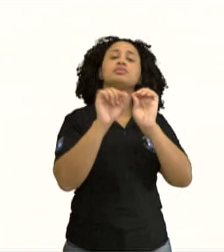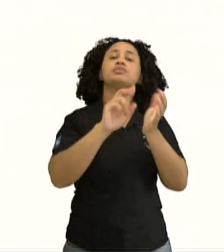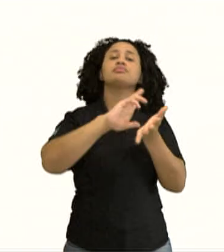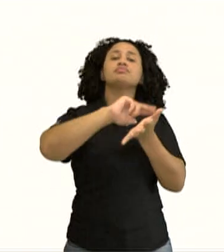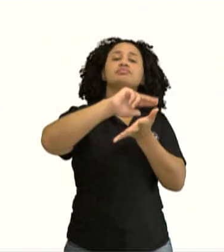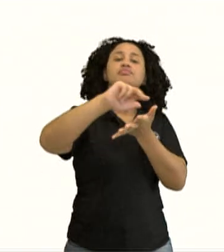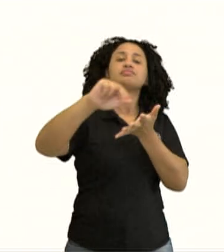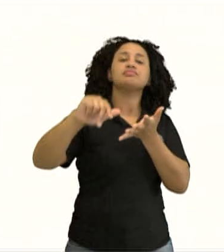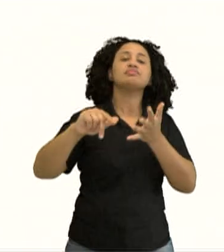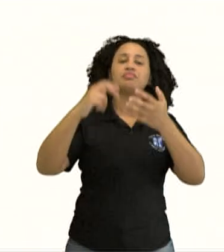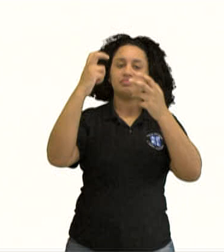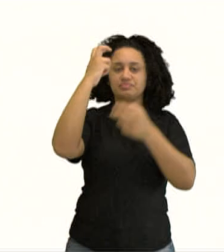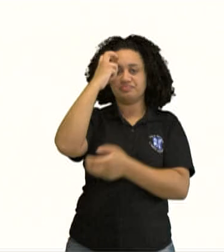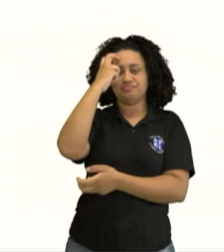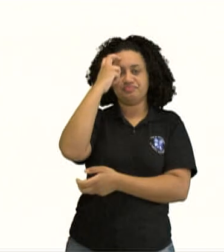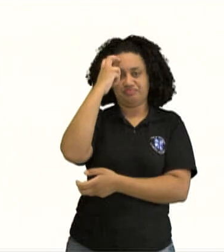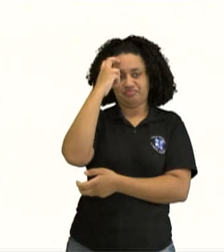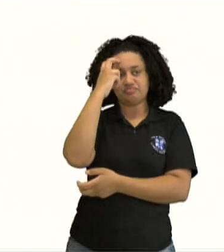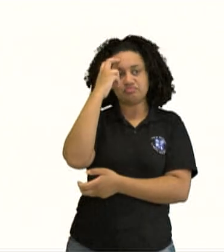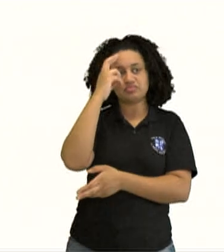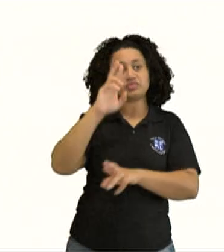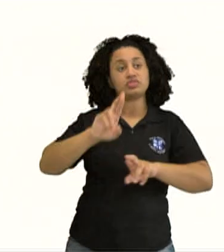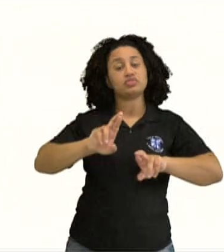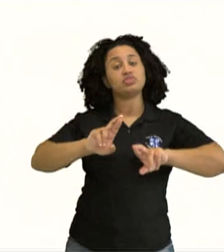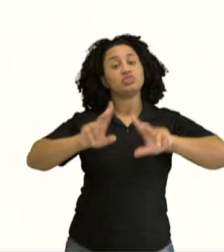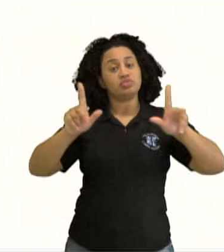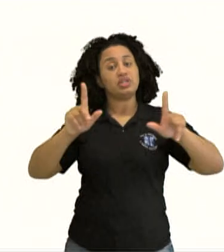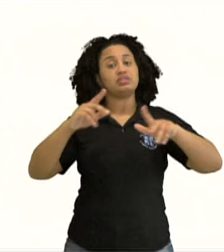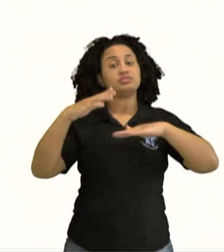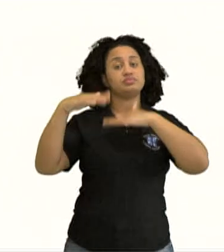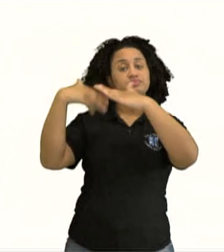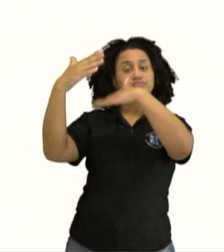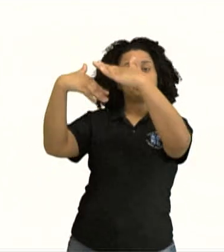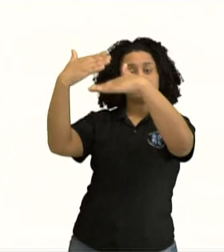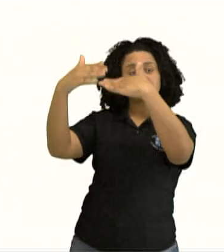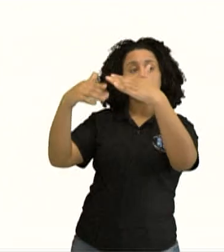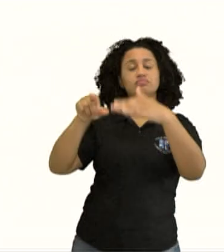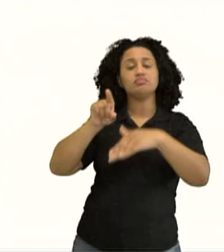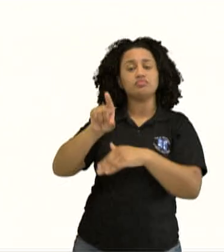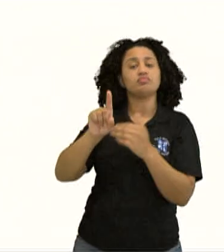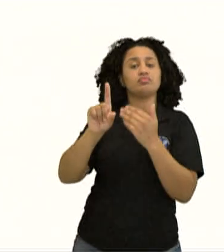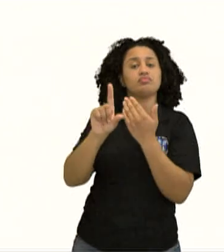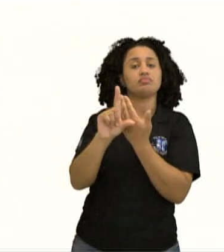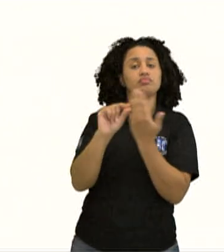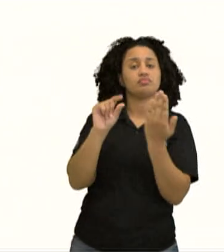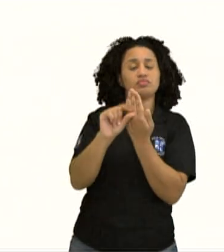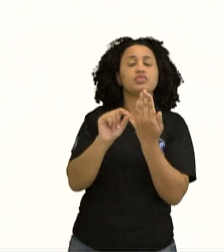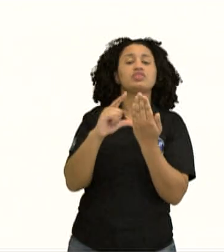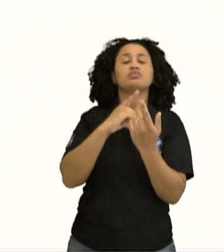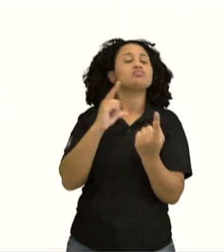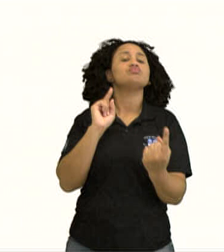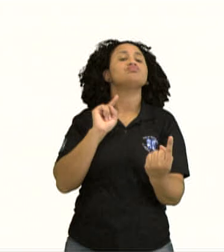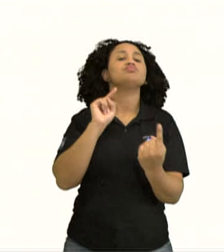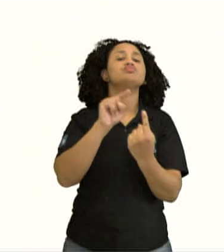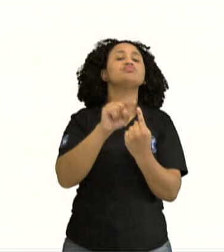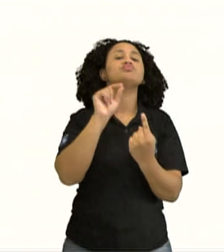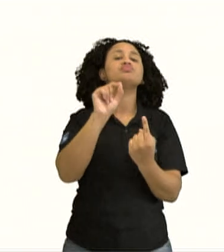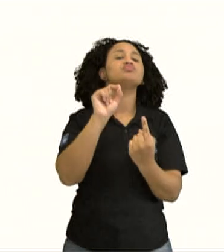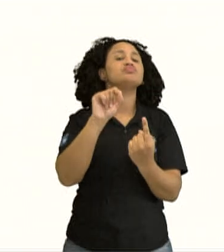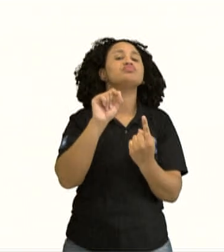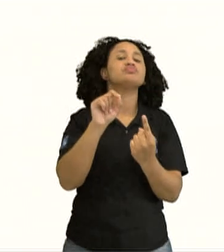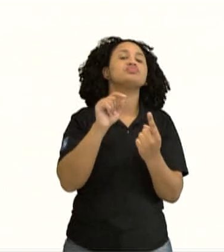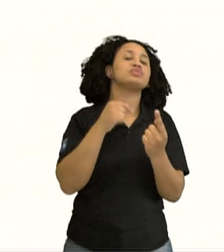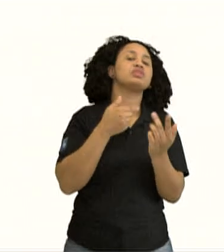diversidade cultural. Ao contrário dos evolucionistas, Franz Boas tinha como objetivo o estudo